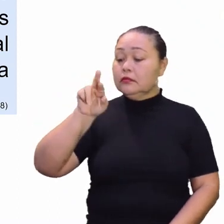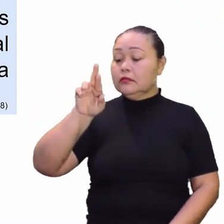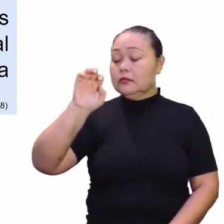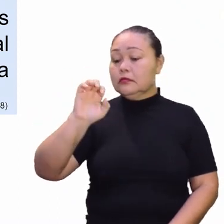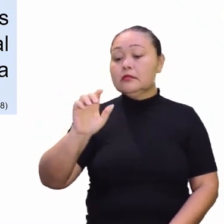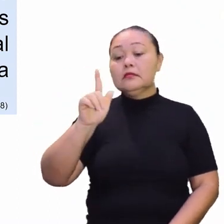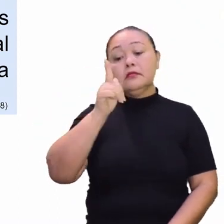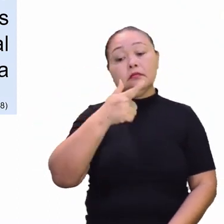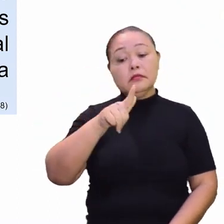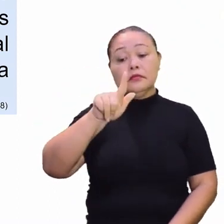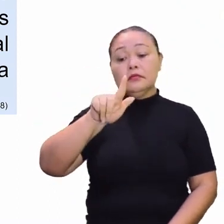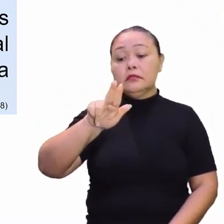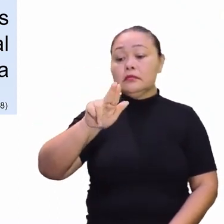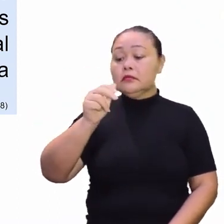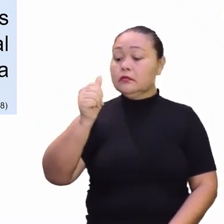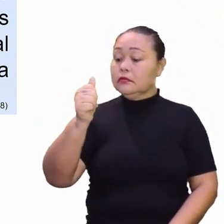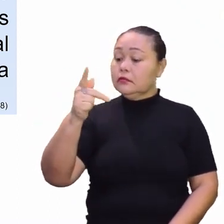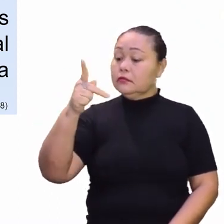Madeira.